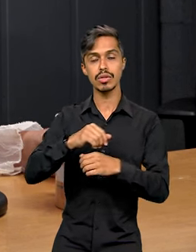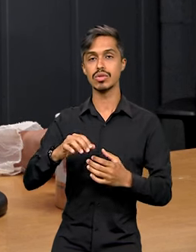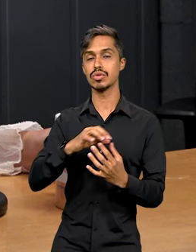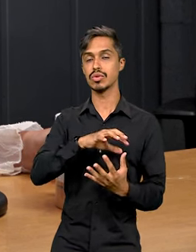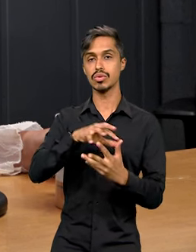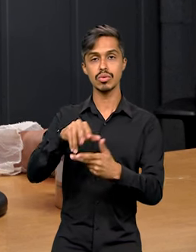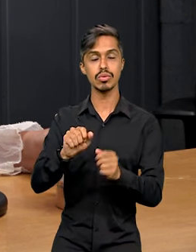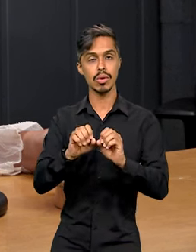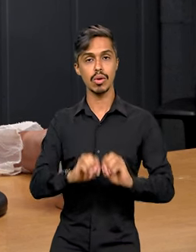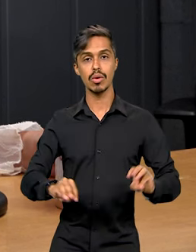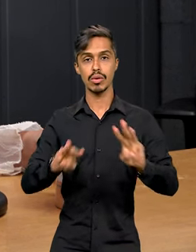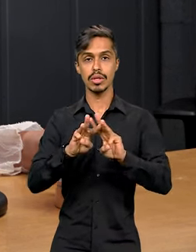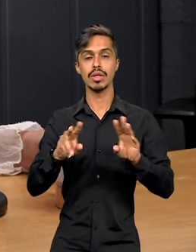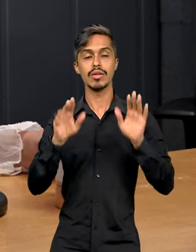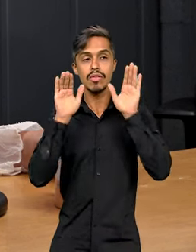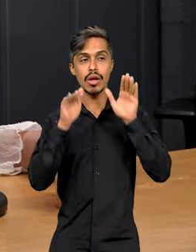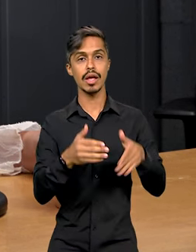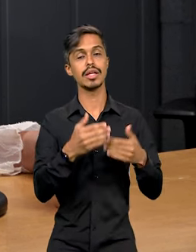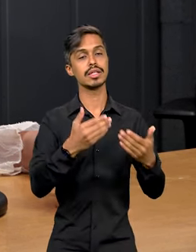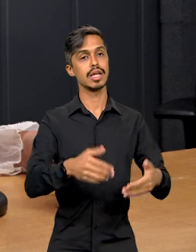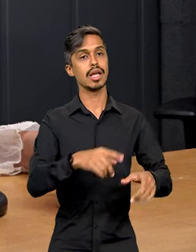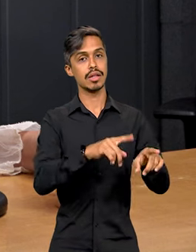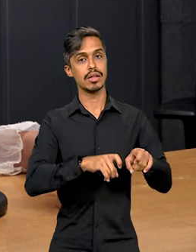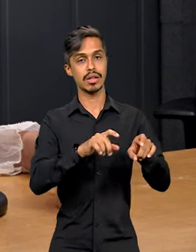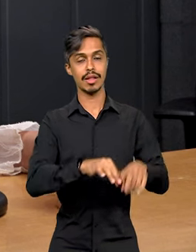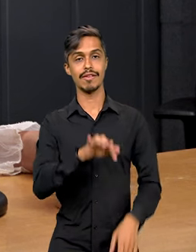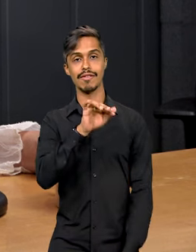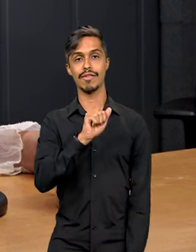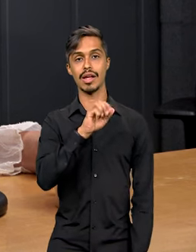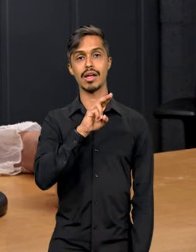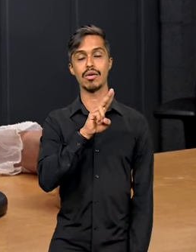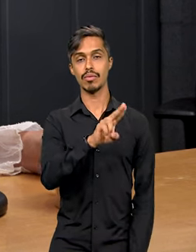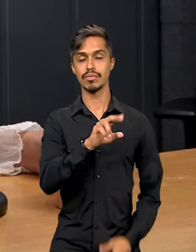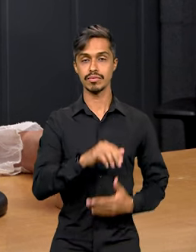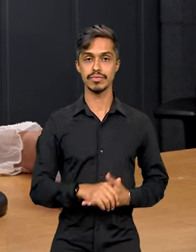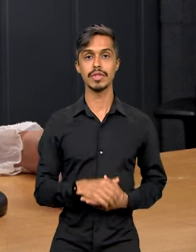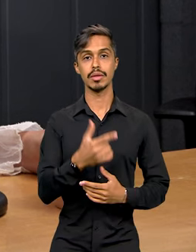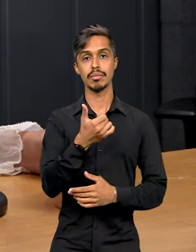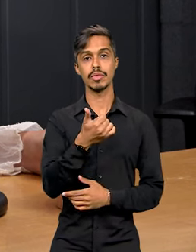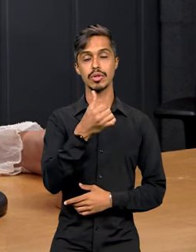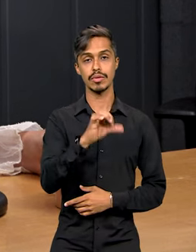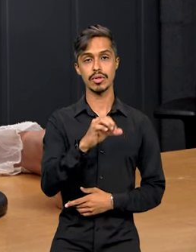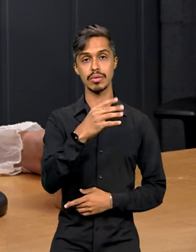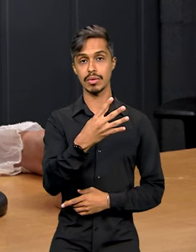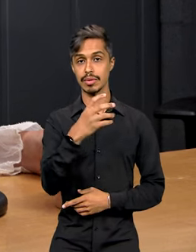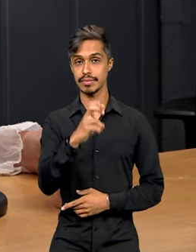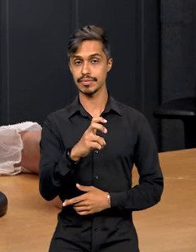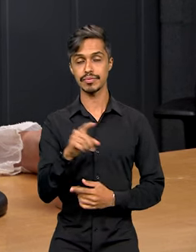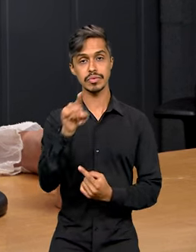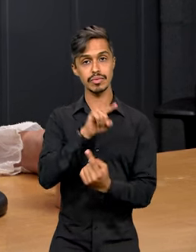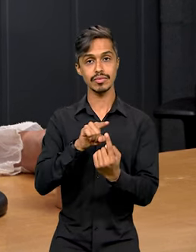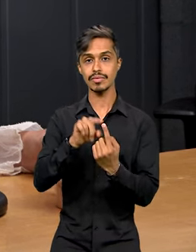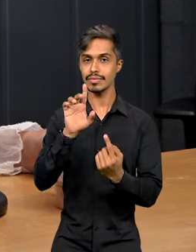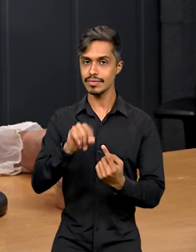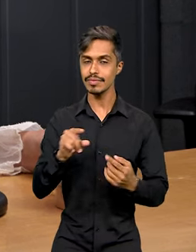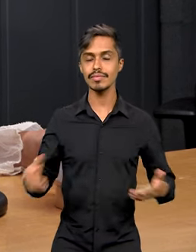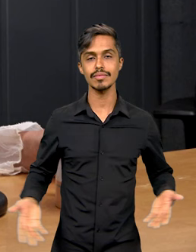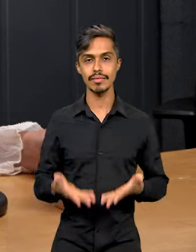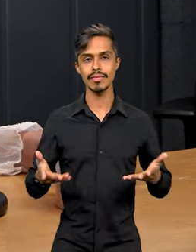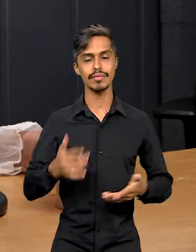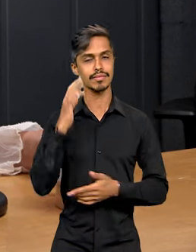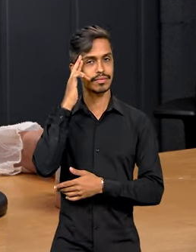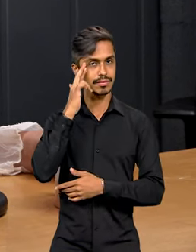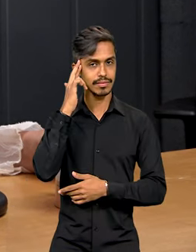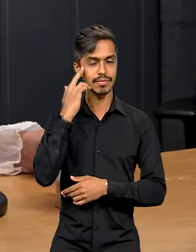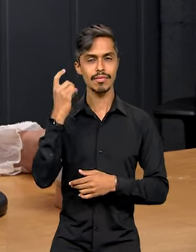Unidas para alimentação e Agricultura a fal em 1945 o objetivo é incentivar